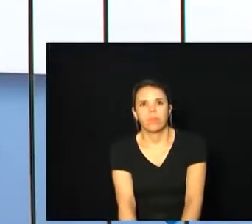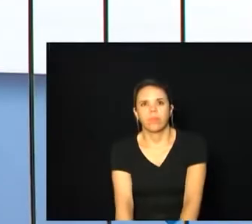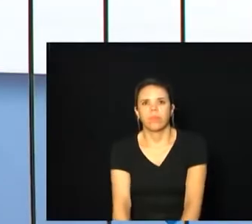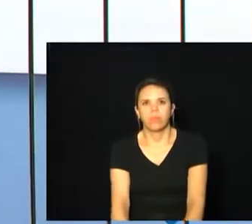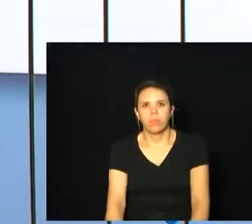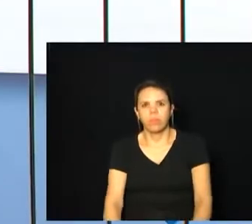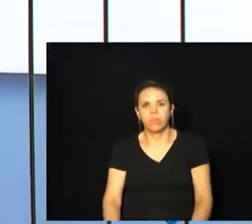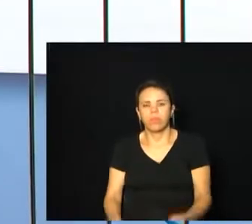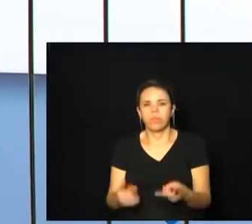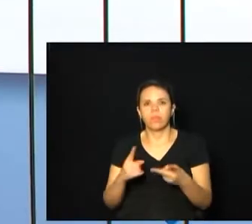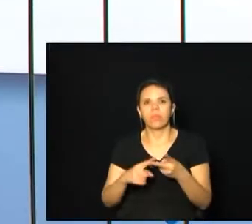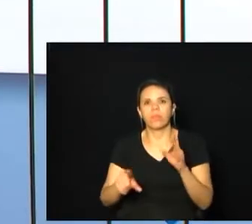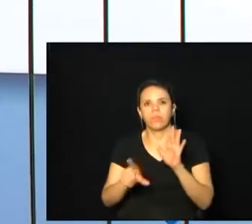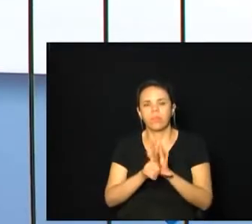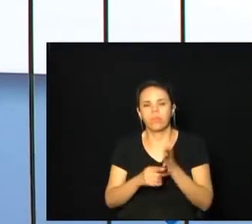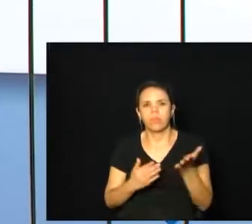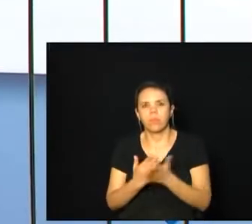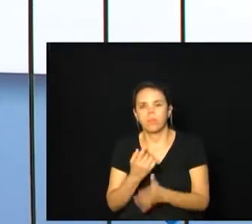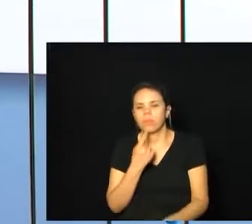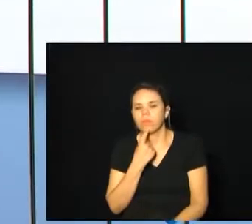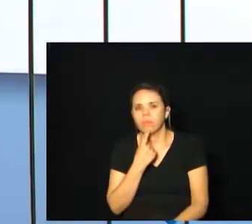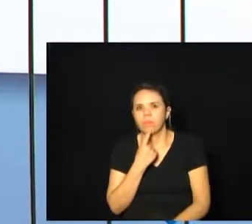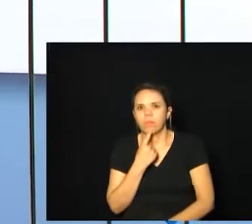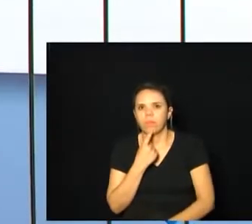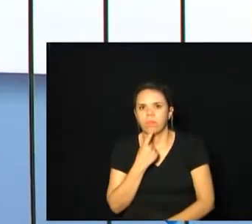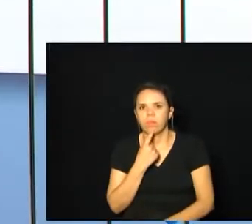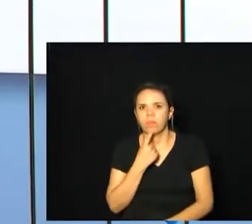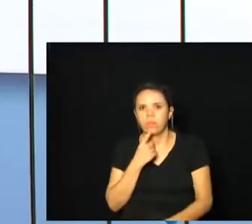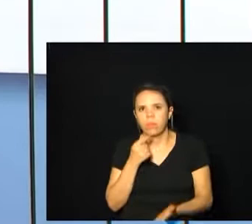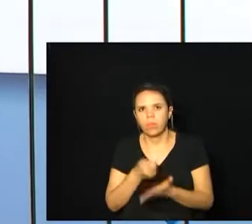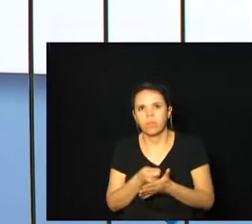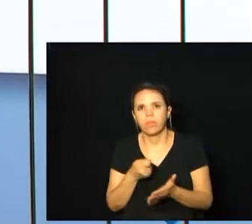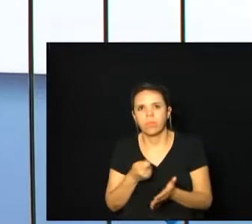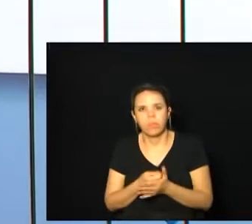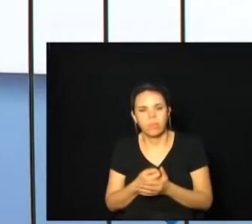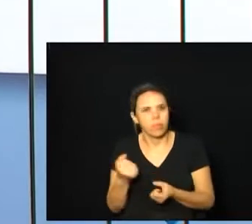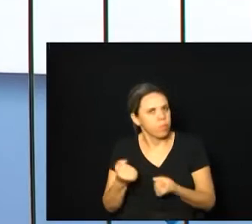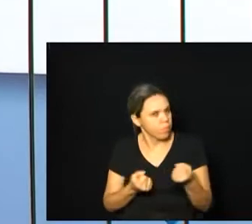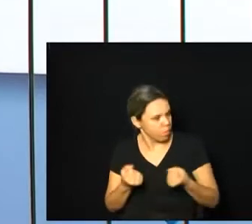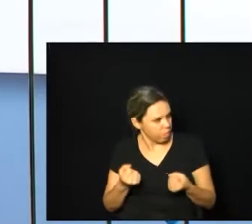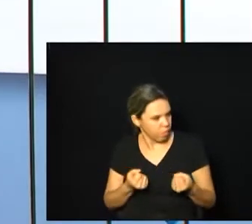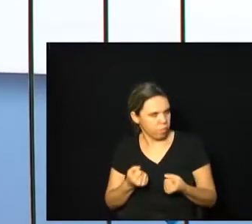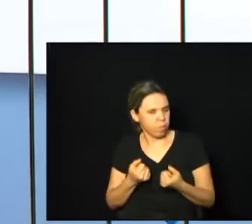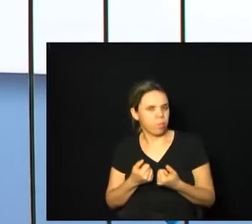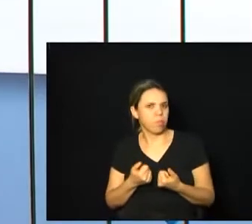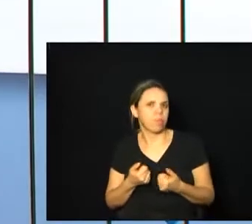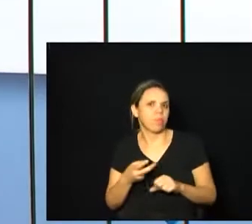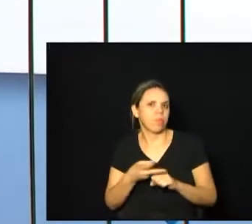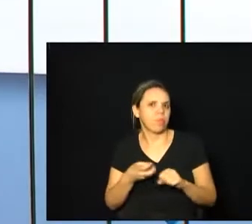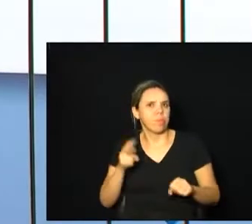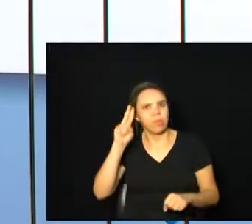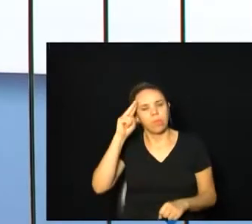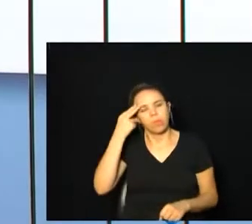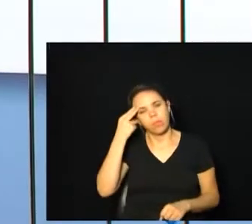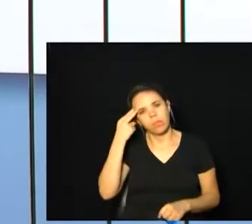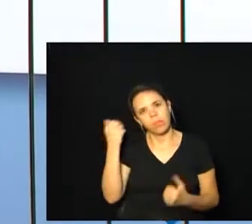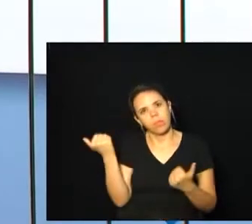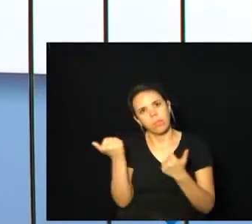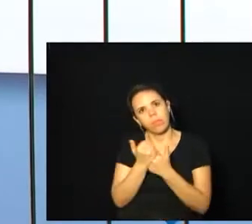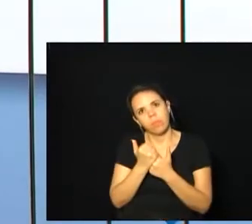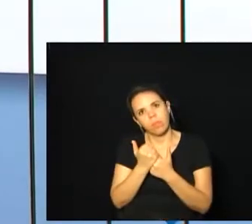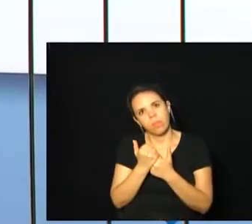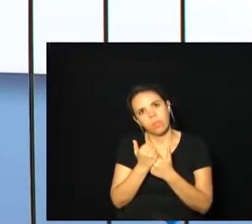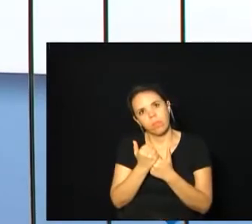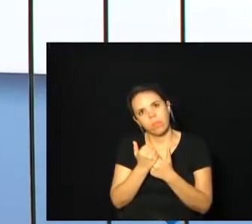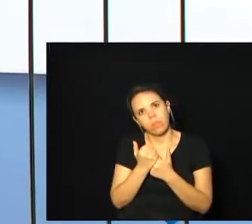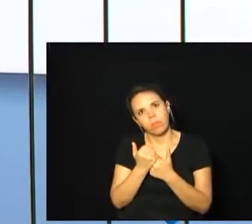Outra lei sancionada em Campinas é a que determina que veículos do transporte por aplicativos substituam